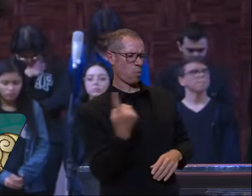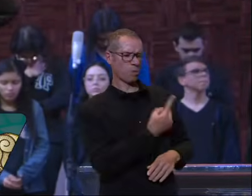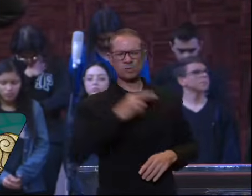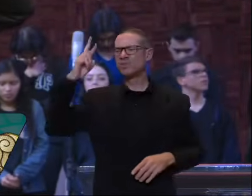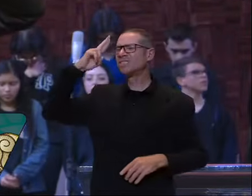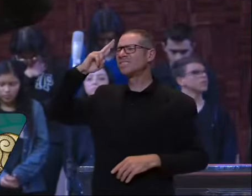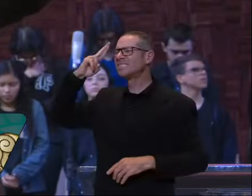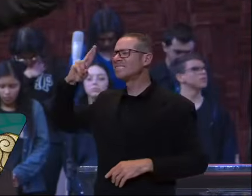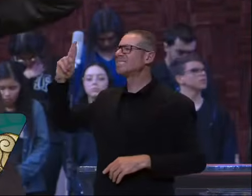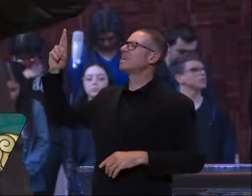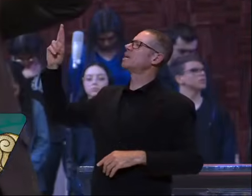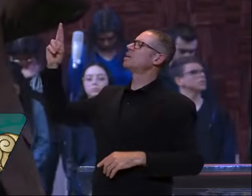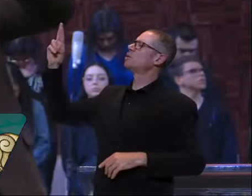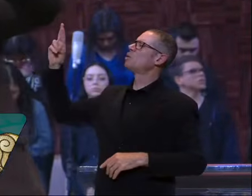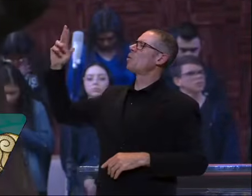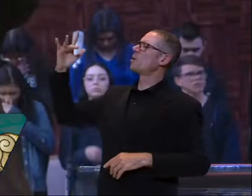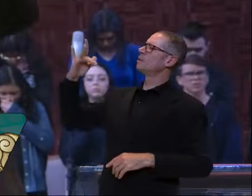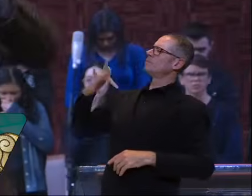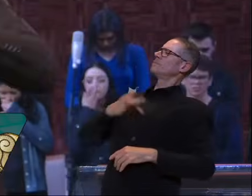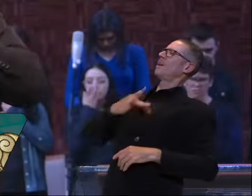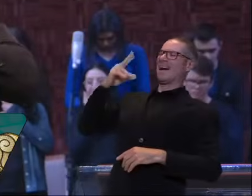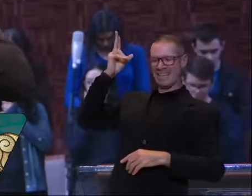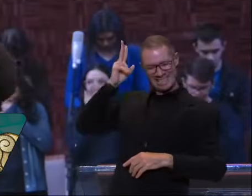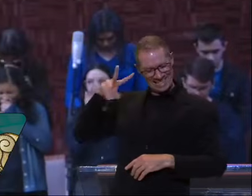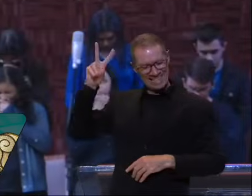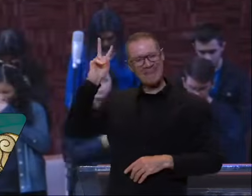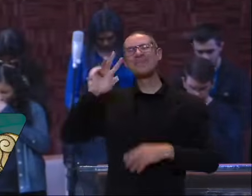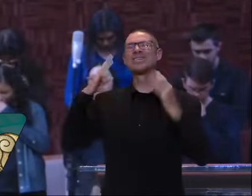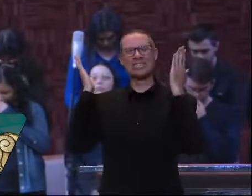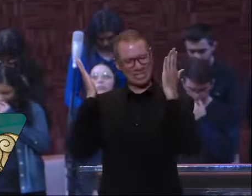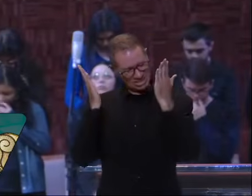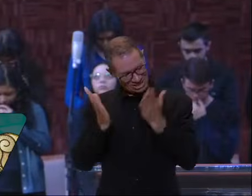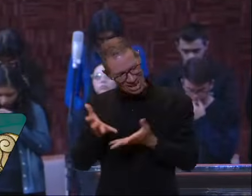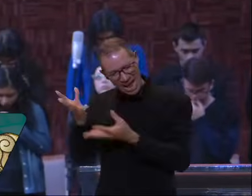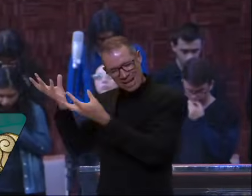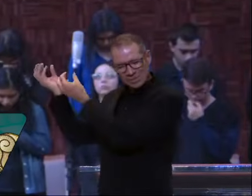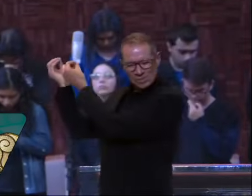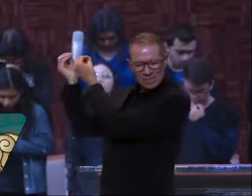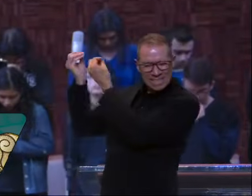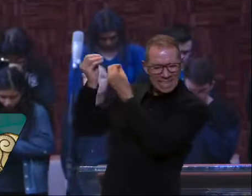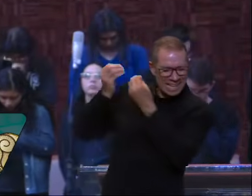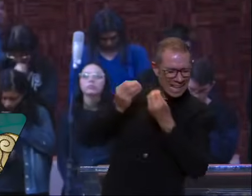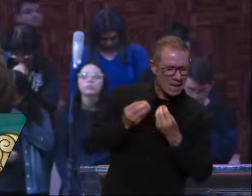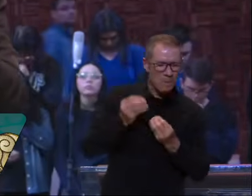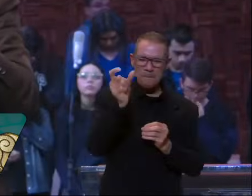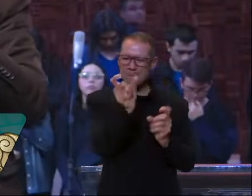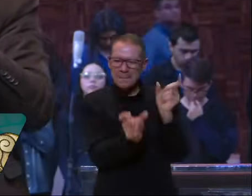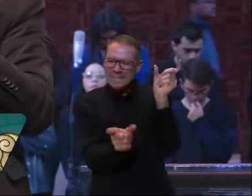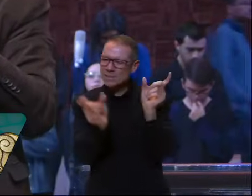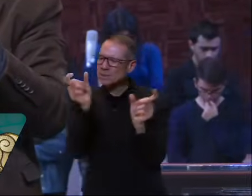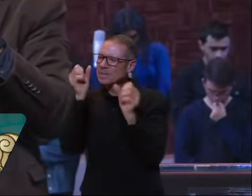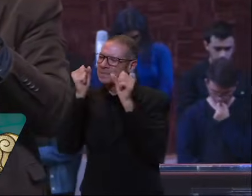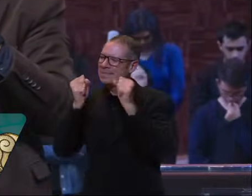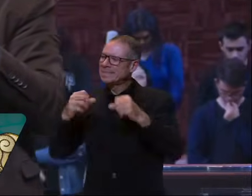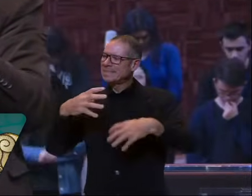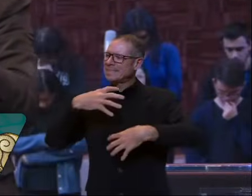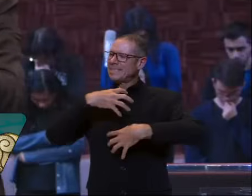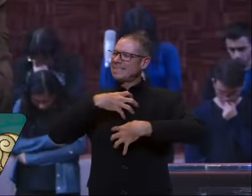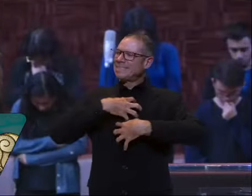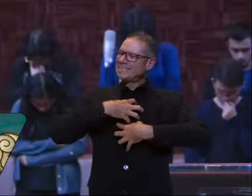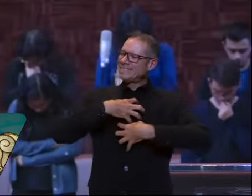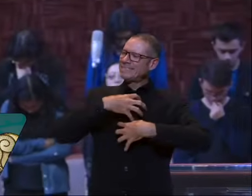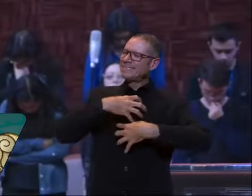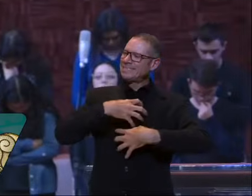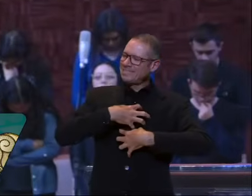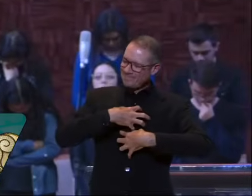Senhor sim, Pai, nos lembre do que o Senhor já nos deu. Que pessoas hoje possam sentir